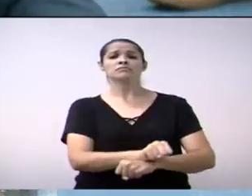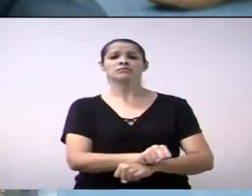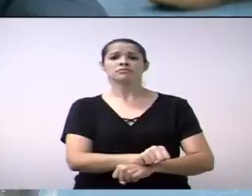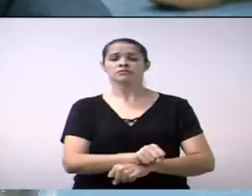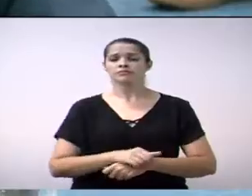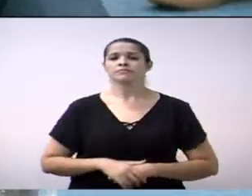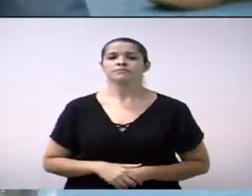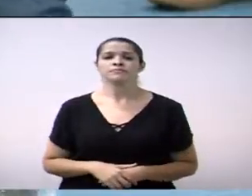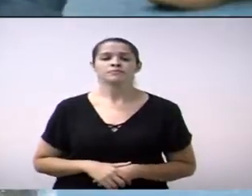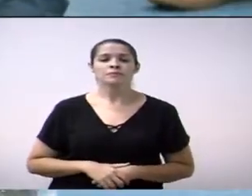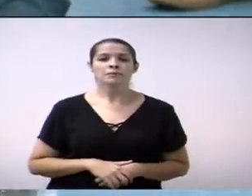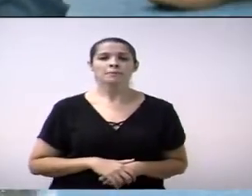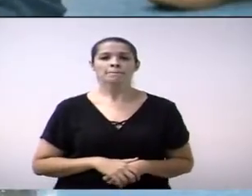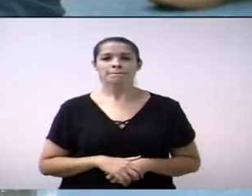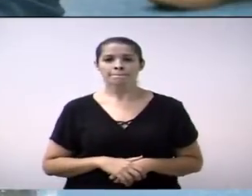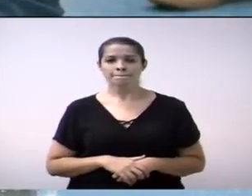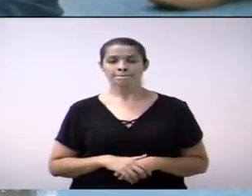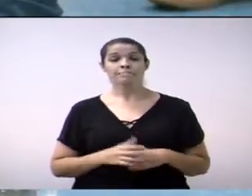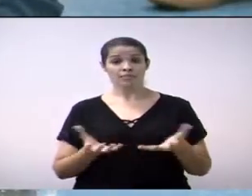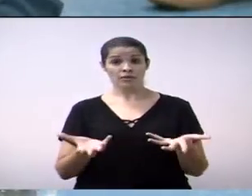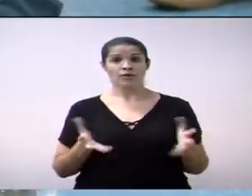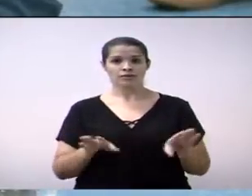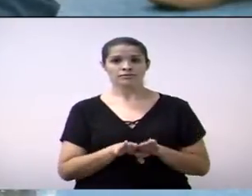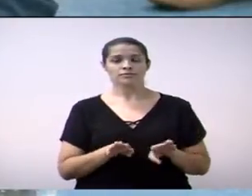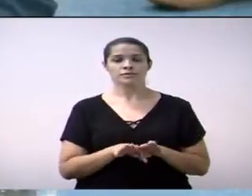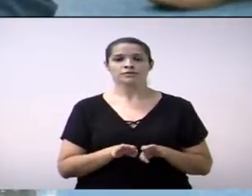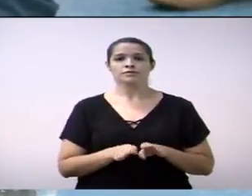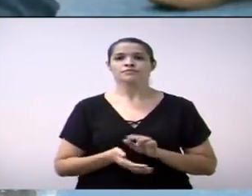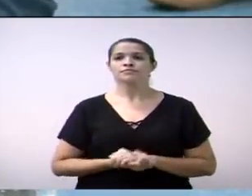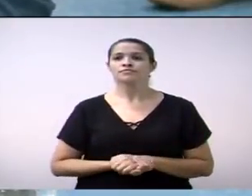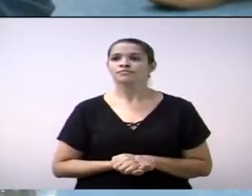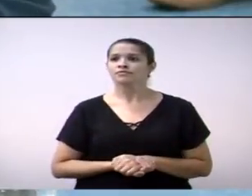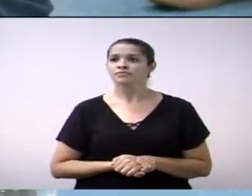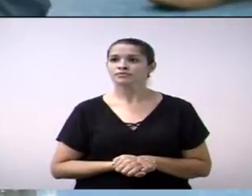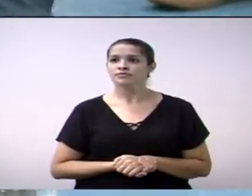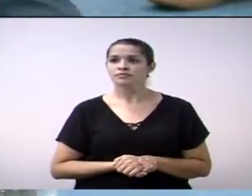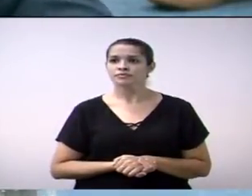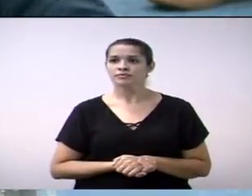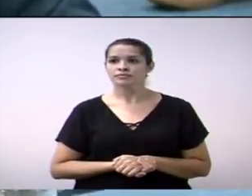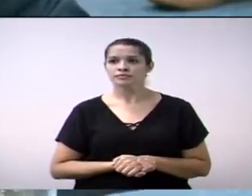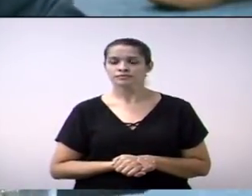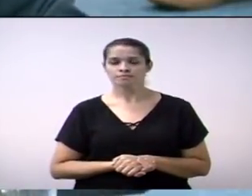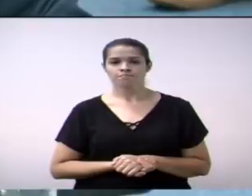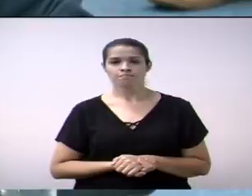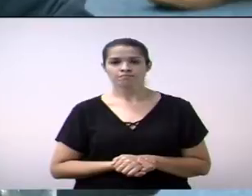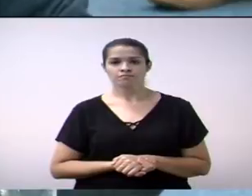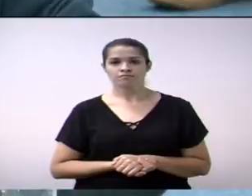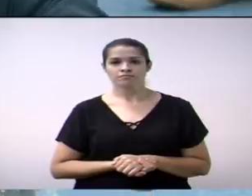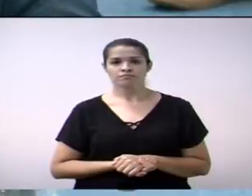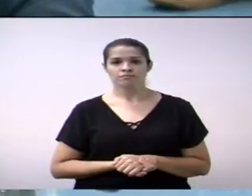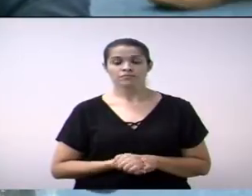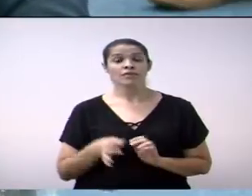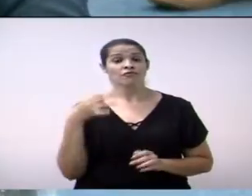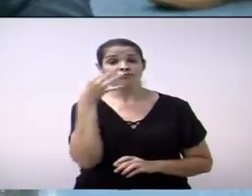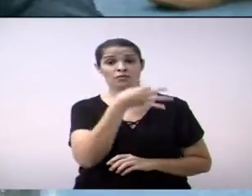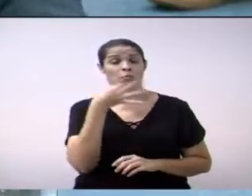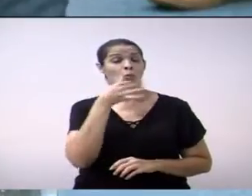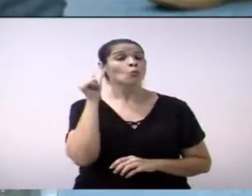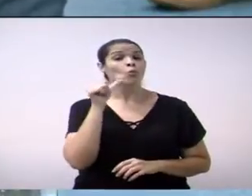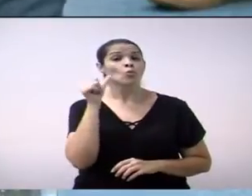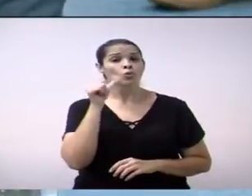Por falar, eu gostaria aqui de falar de uma munícipe. Ela